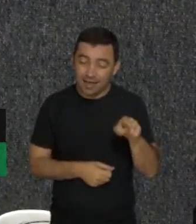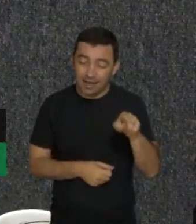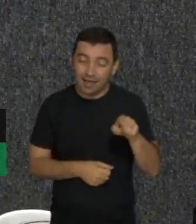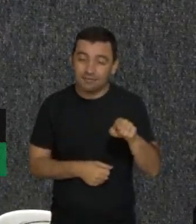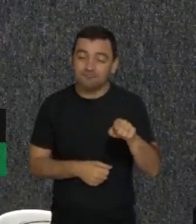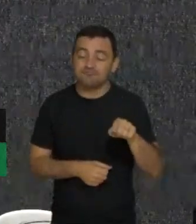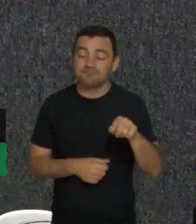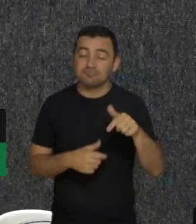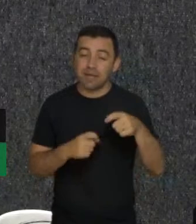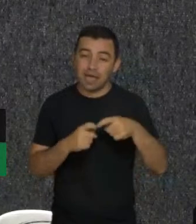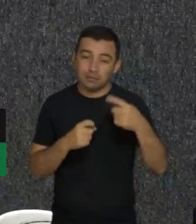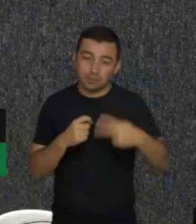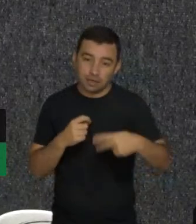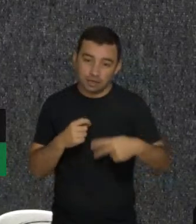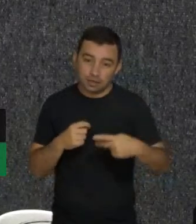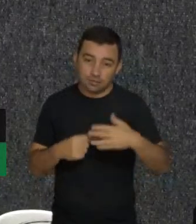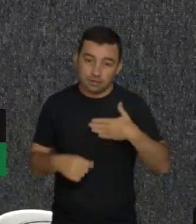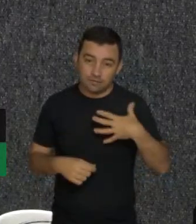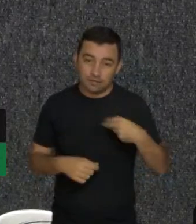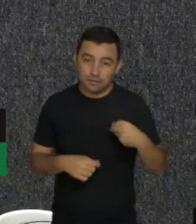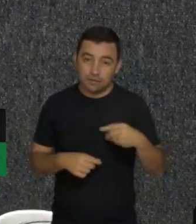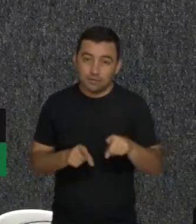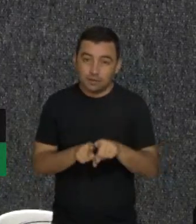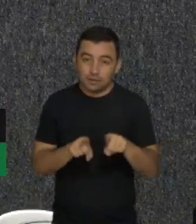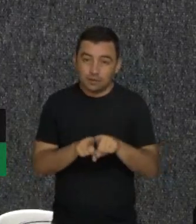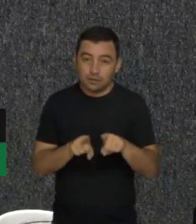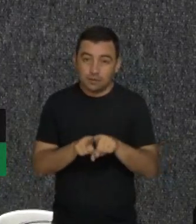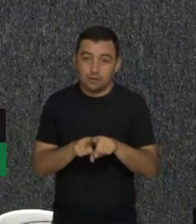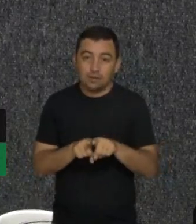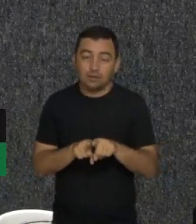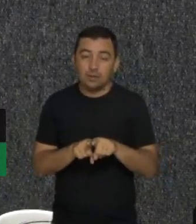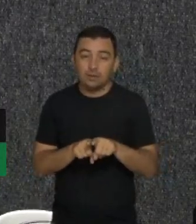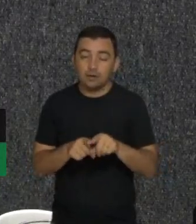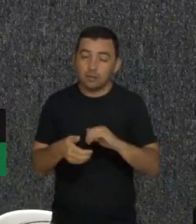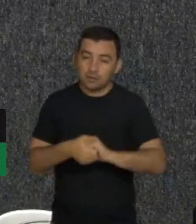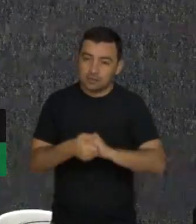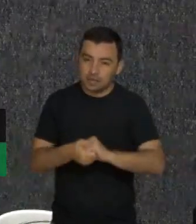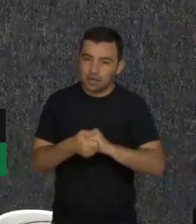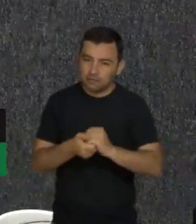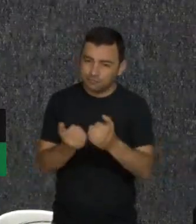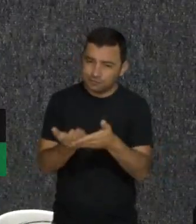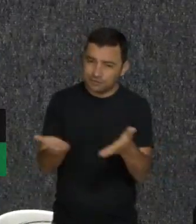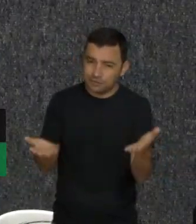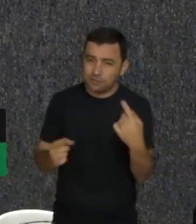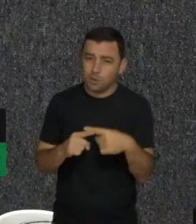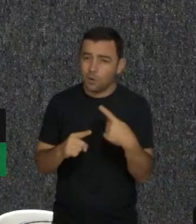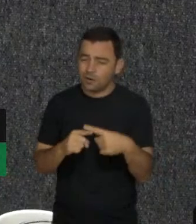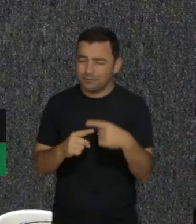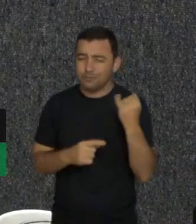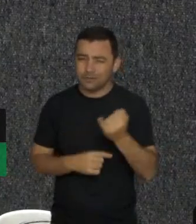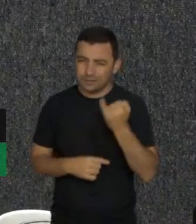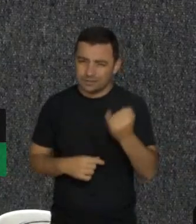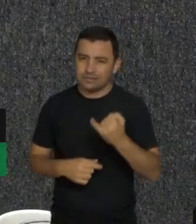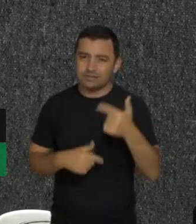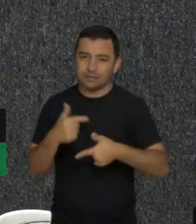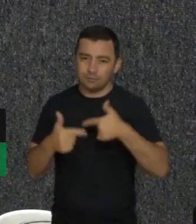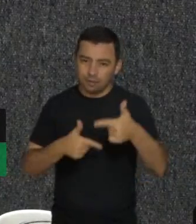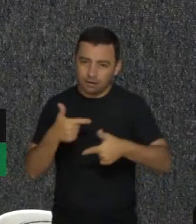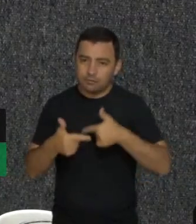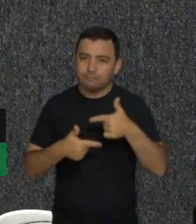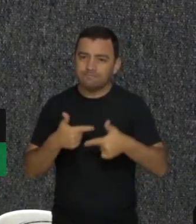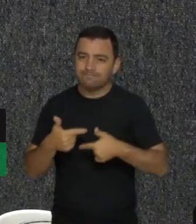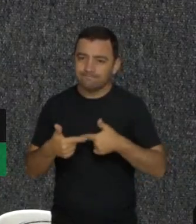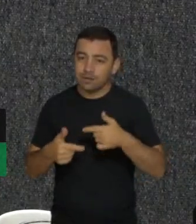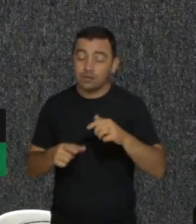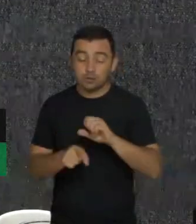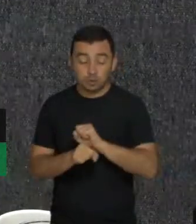Florianópolis minha filha quero cumprimentar todos vocês né E pelo relevante trabalho que que tem na